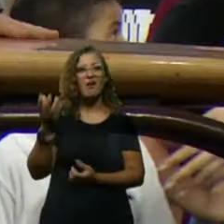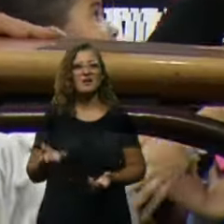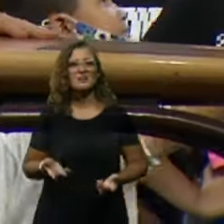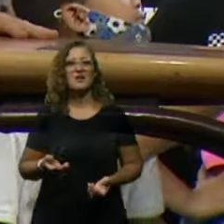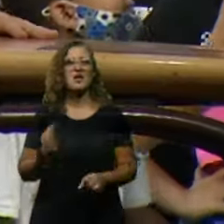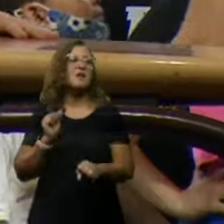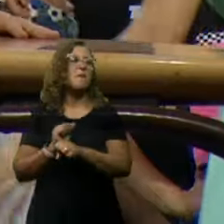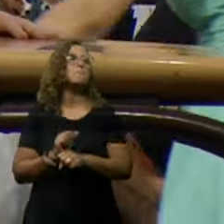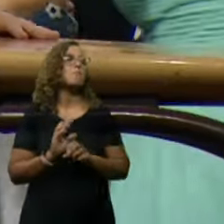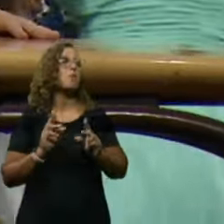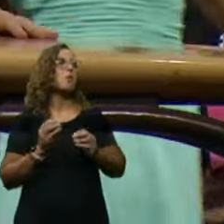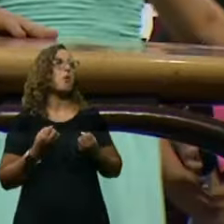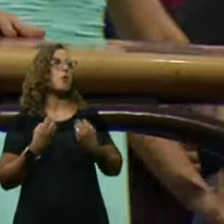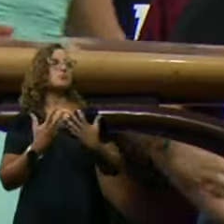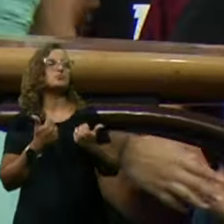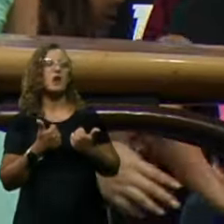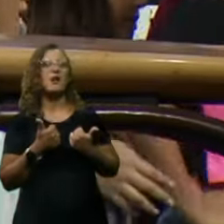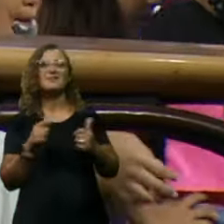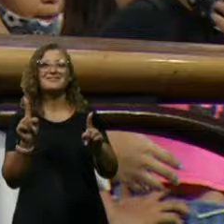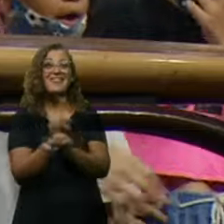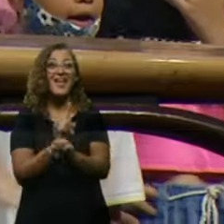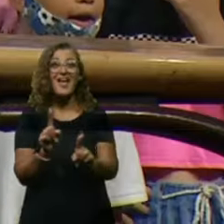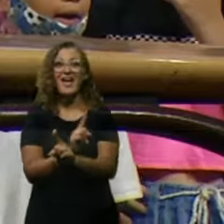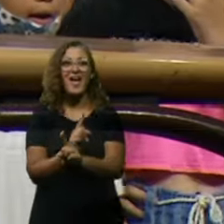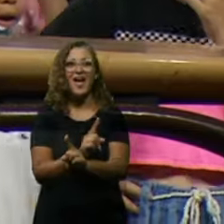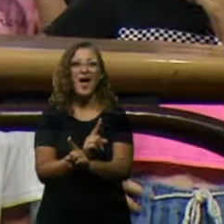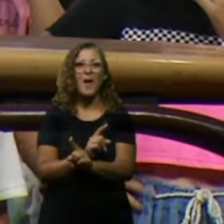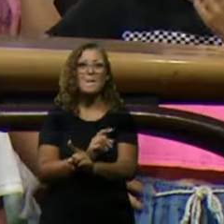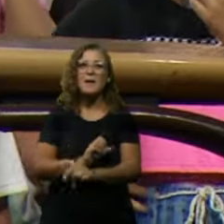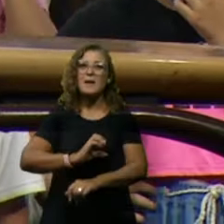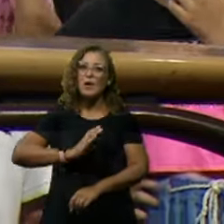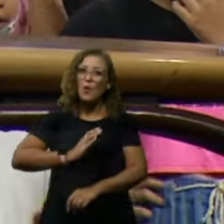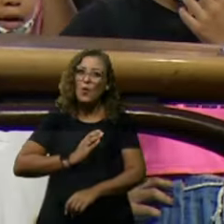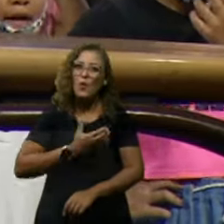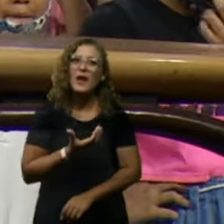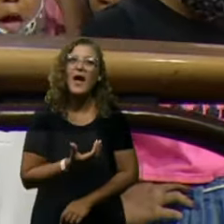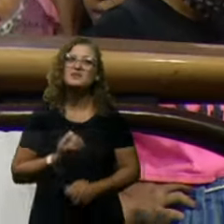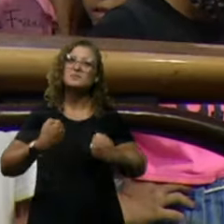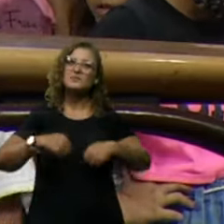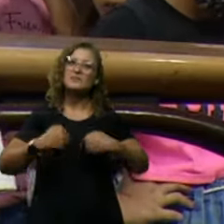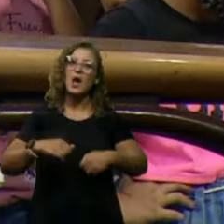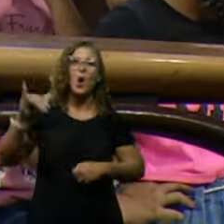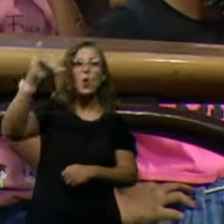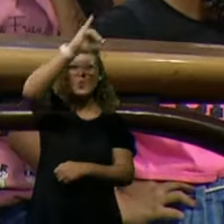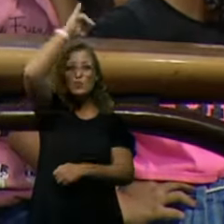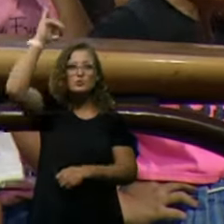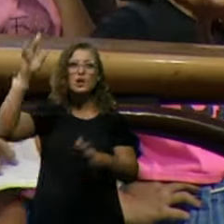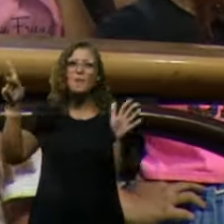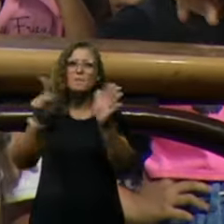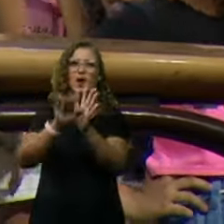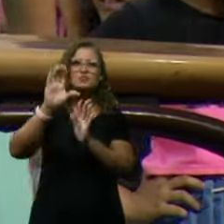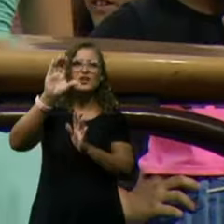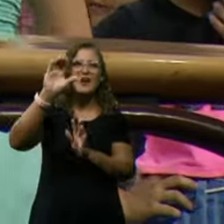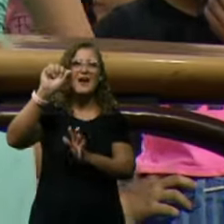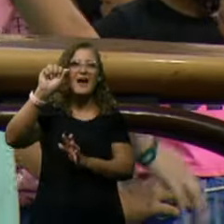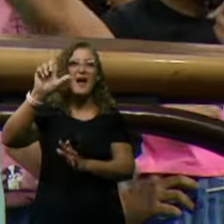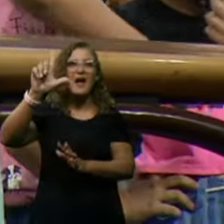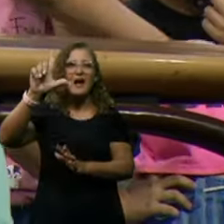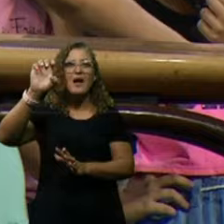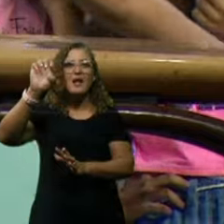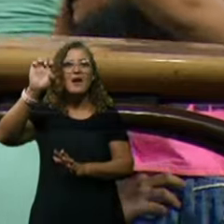não dá para perder o vigor Deus nos deu um são de kalep autoridade para mudar as atmosferas